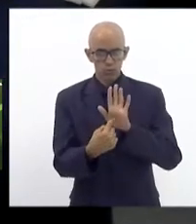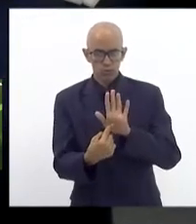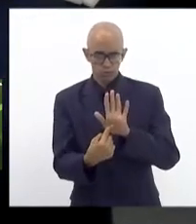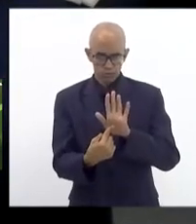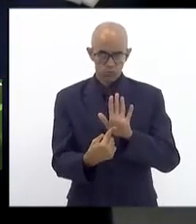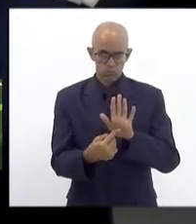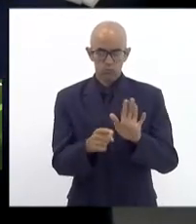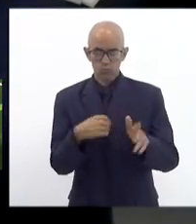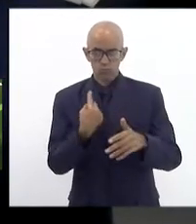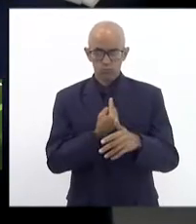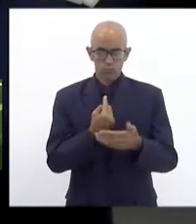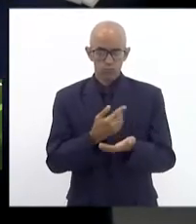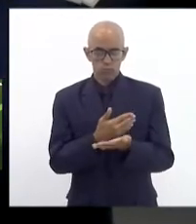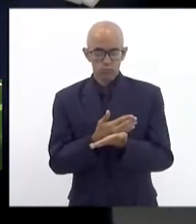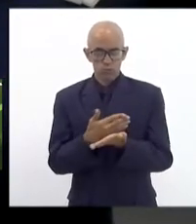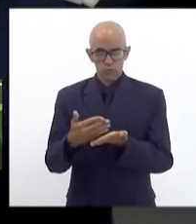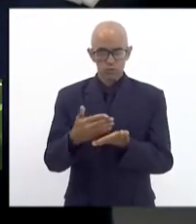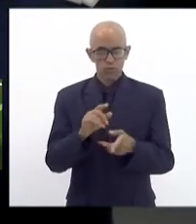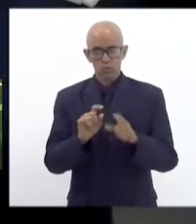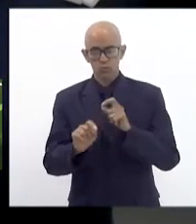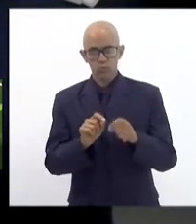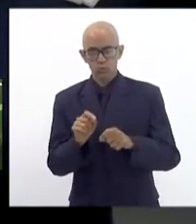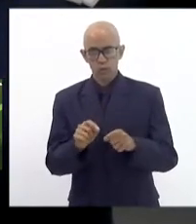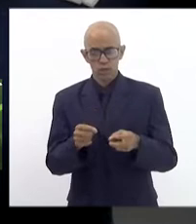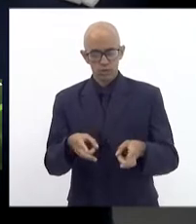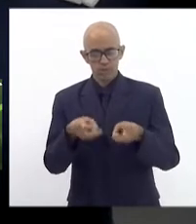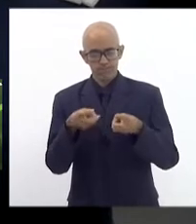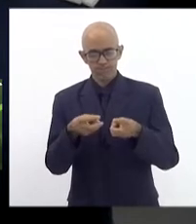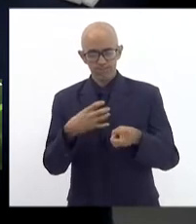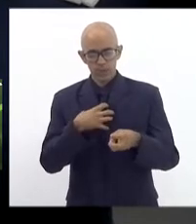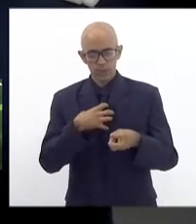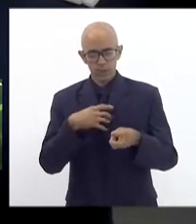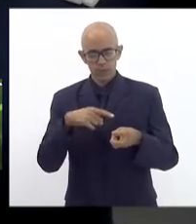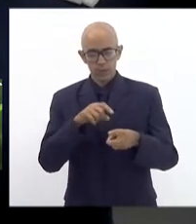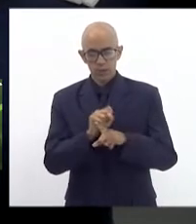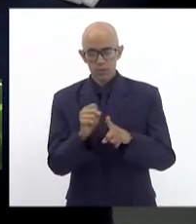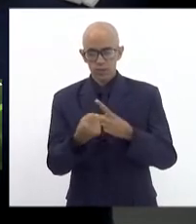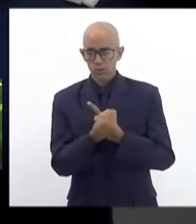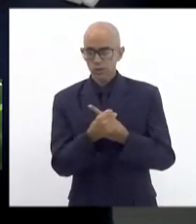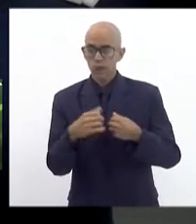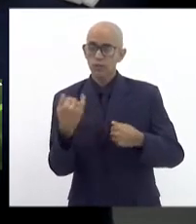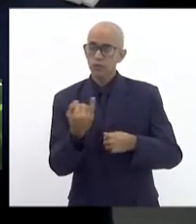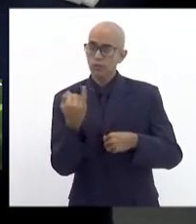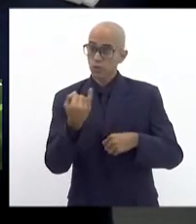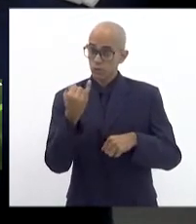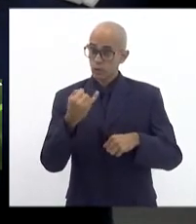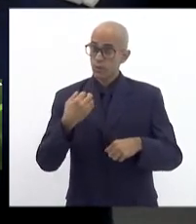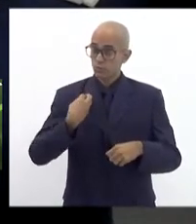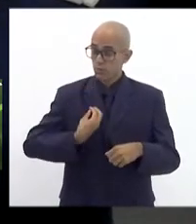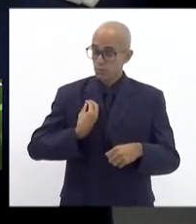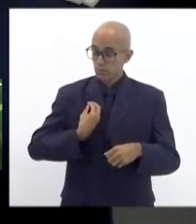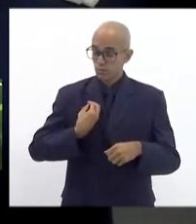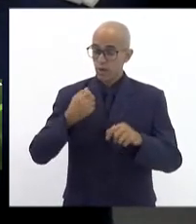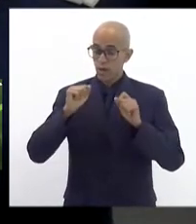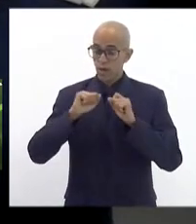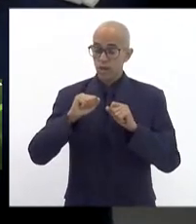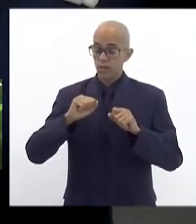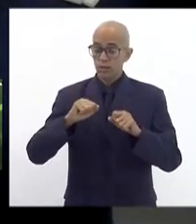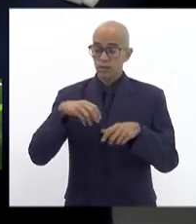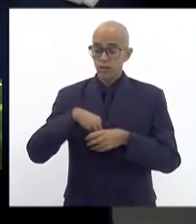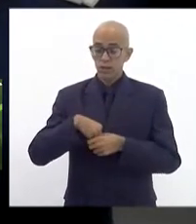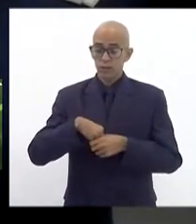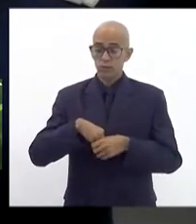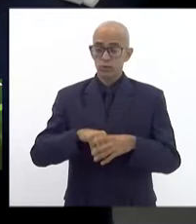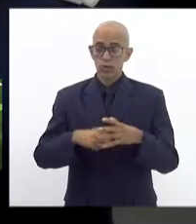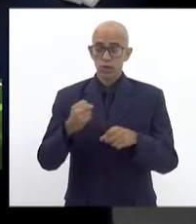a gente começa a gente tem assim a percepção da importância da sociedade participar no processo legislativo e conhecer um pouco melhor como é que isso funciona.